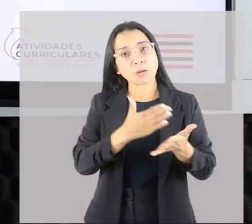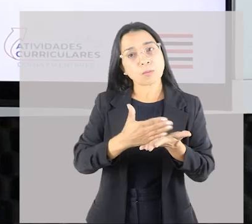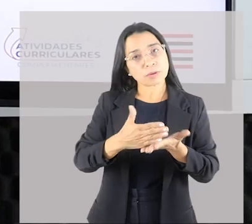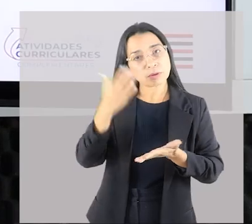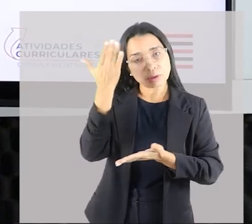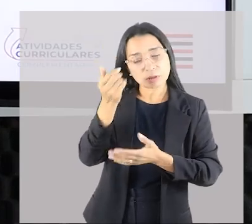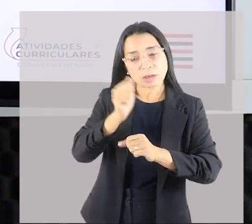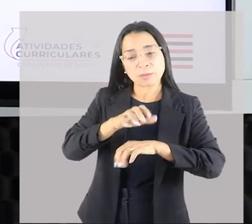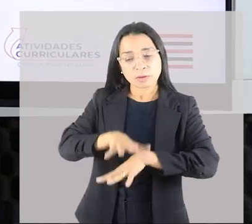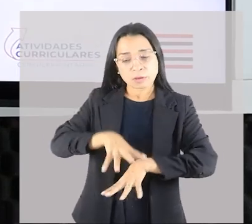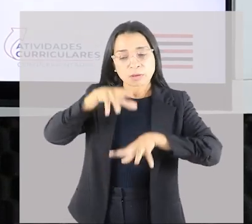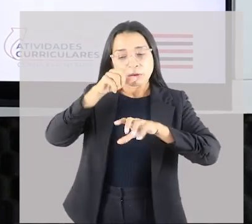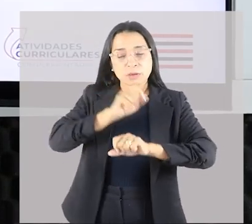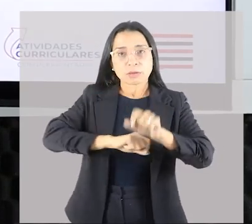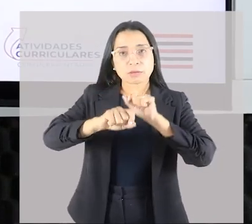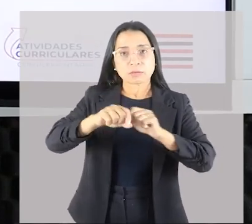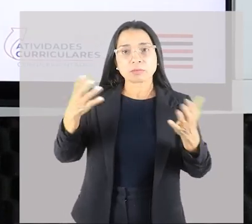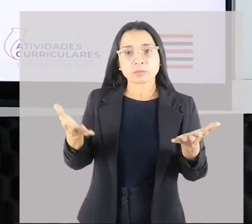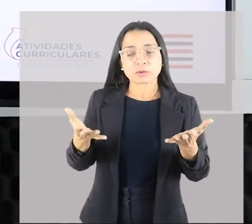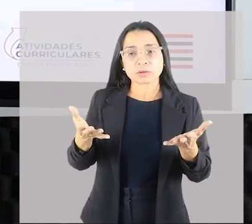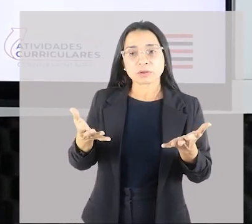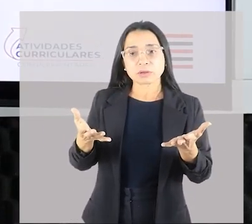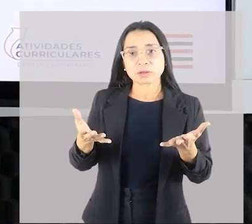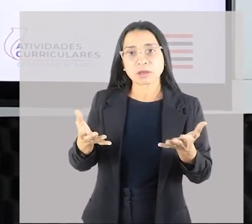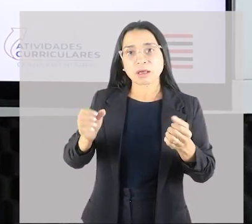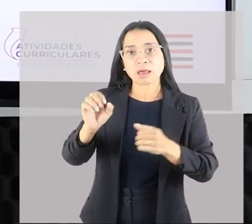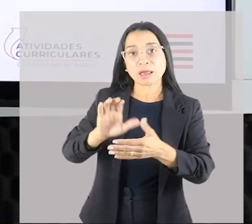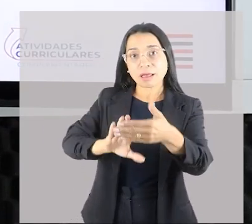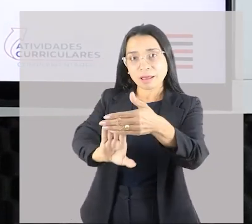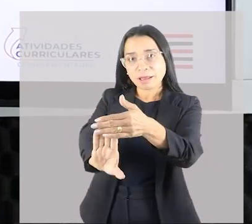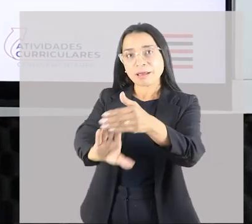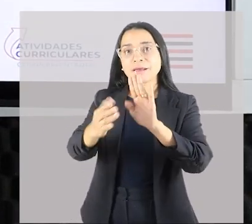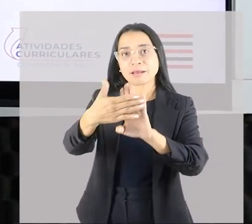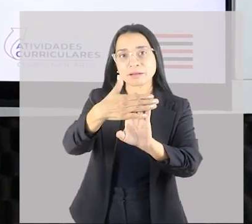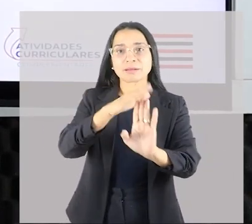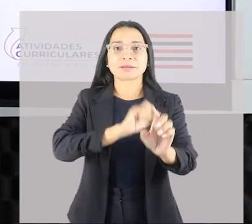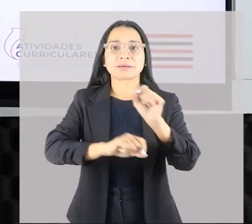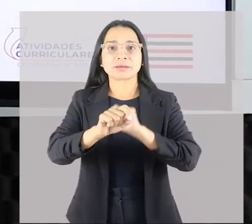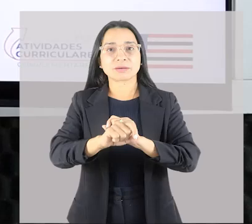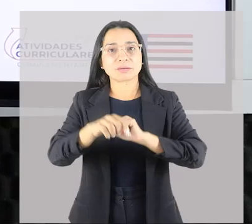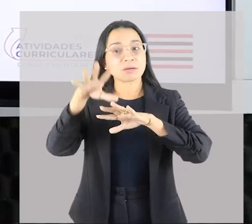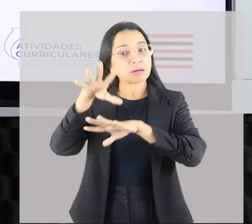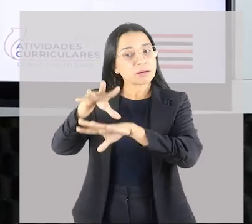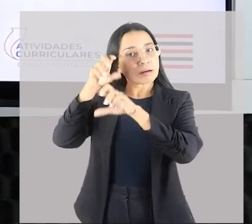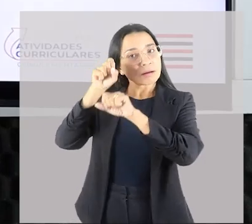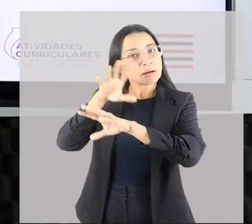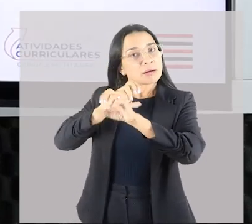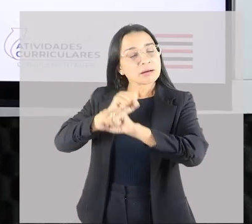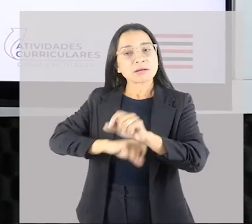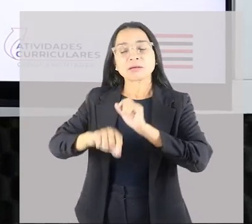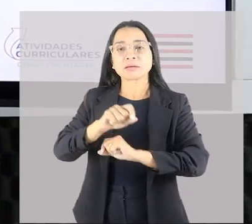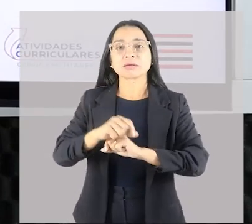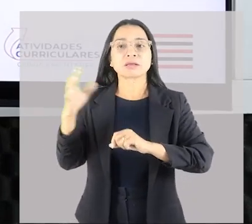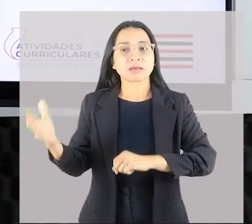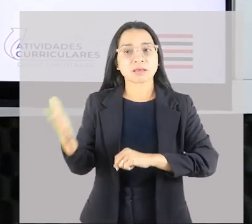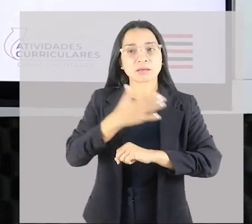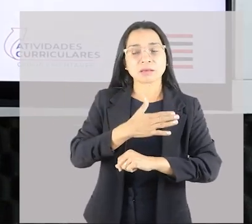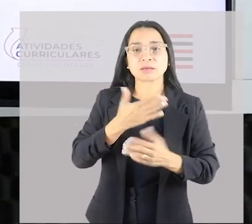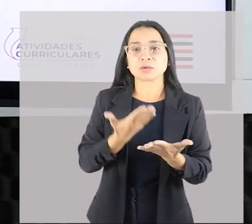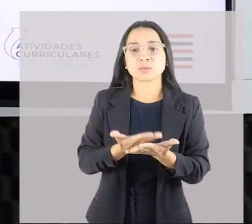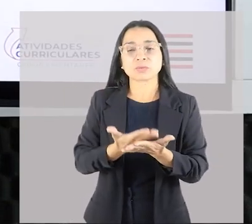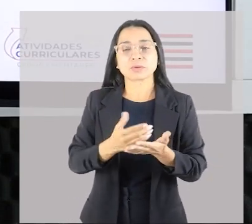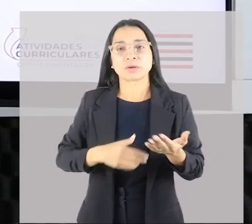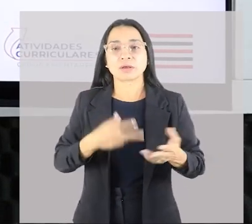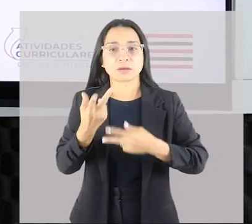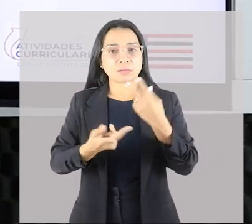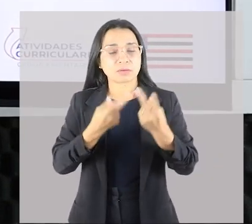ó. Respirou, deu aquela aquecida, tá certo? Oxigenou o cérebro e vamos para cima. Vamos